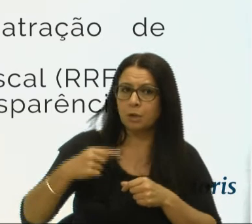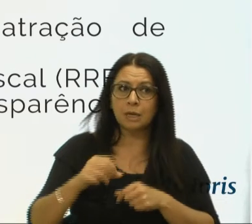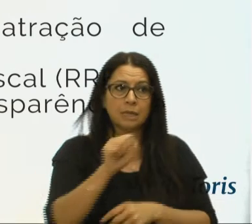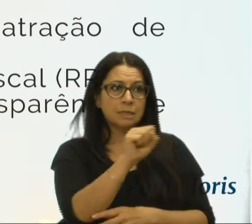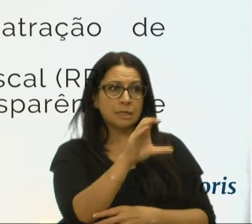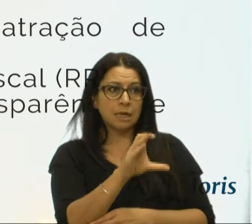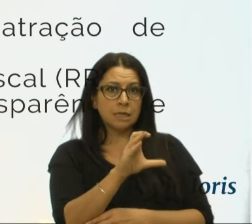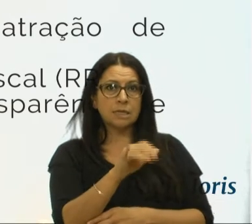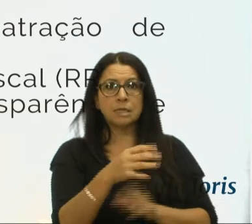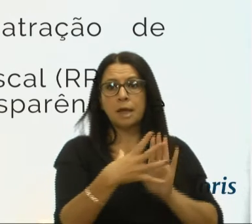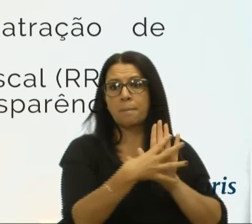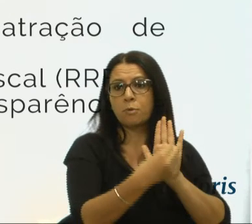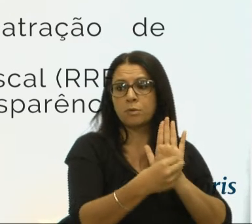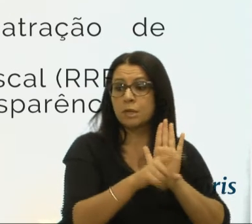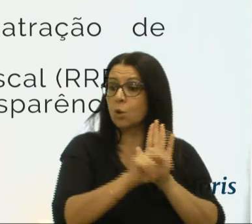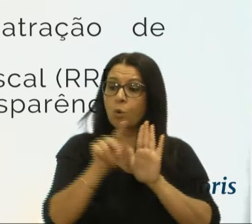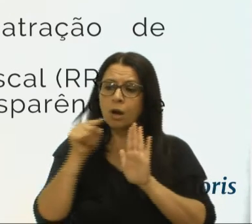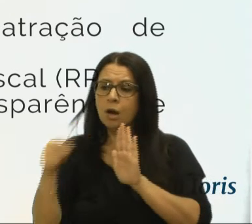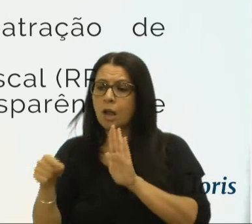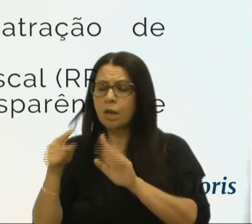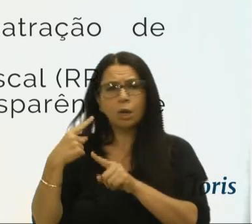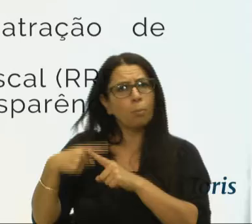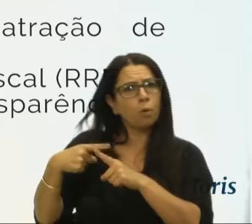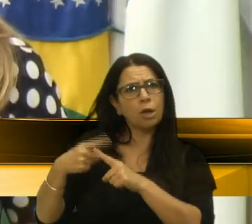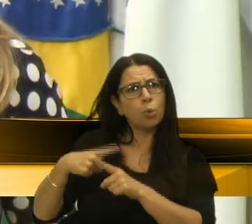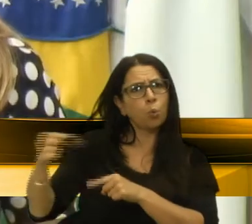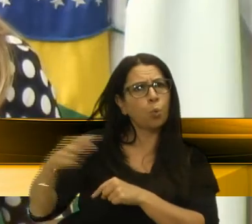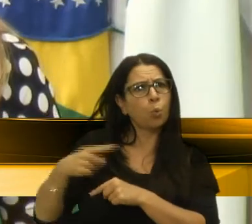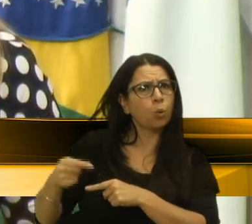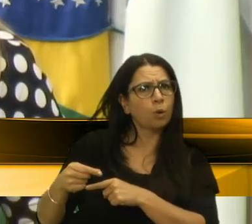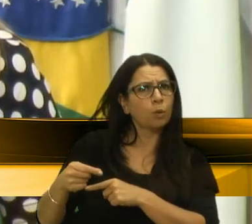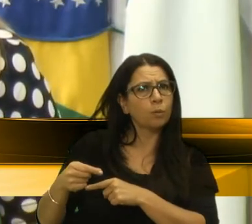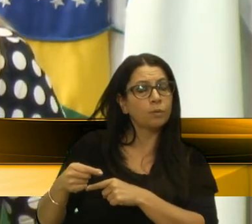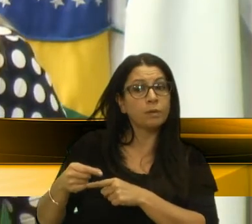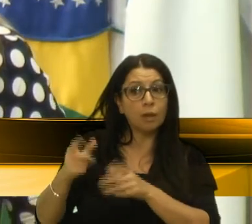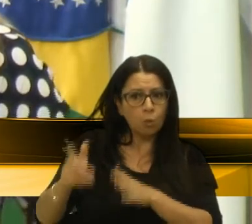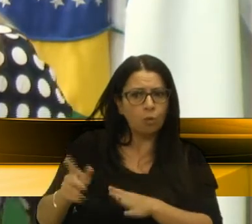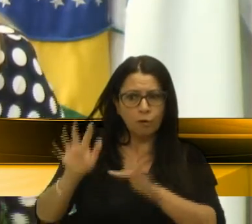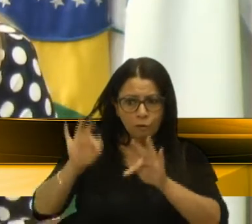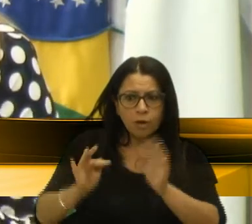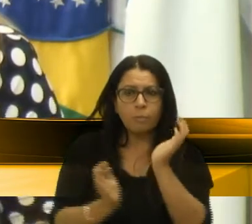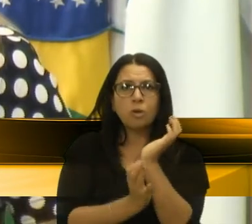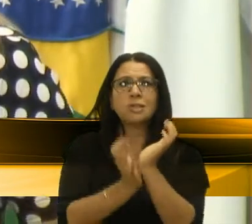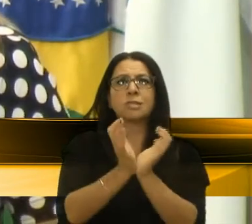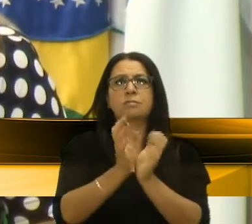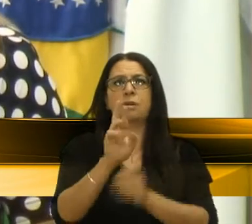Catarina está dando exemplo, e não olhar por quê. Então, o Descomplica RS, né,